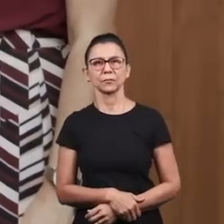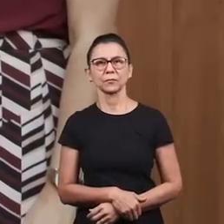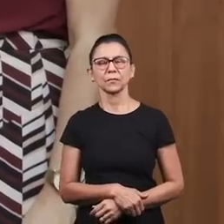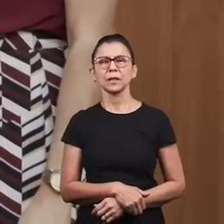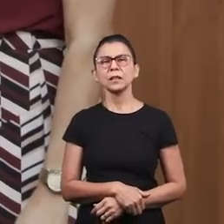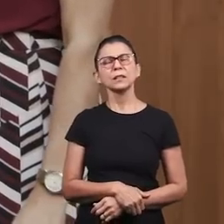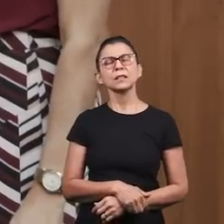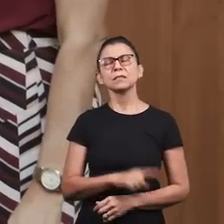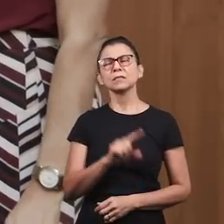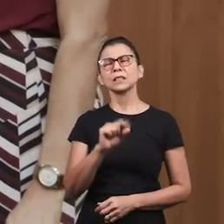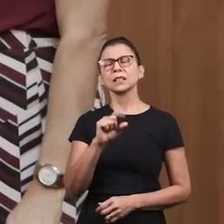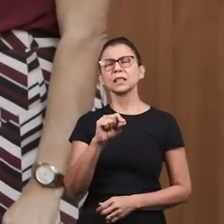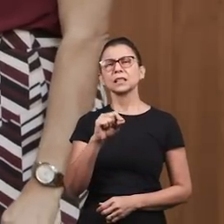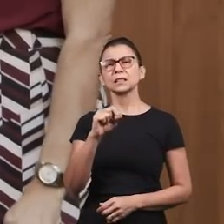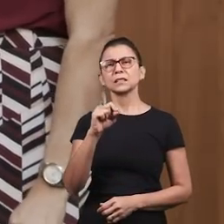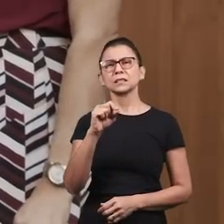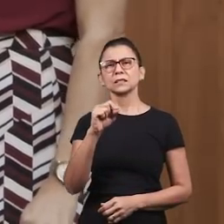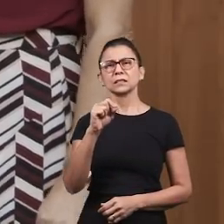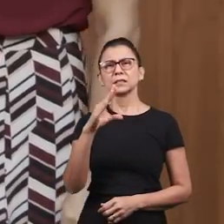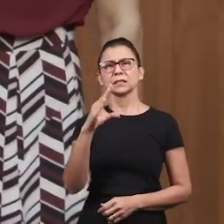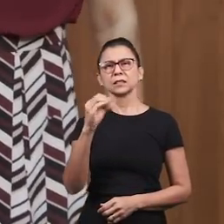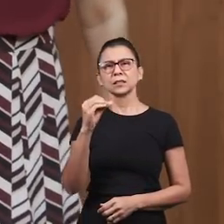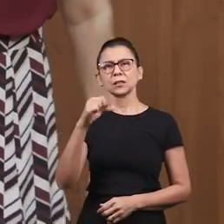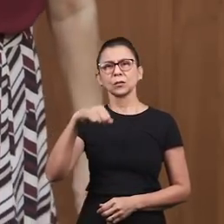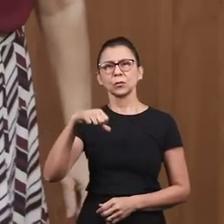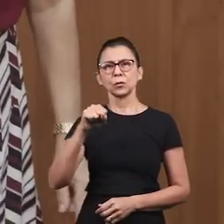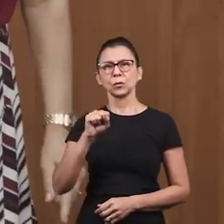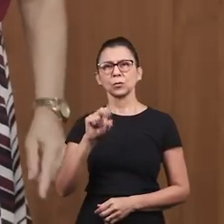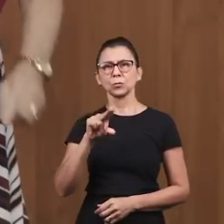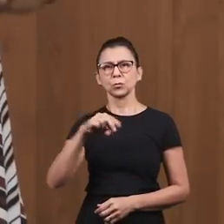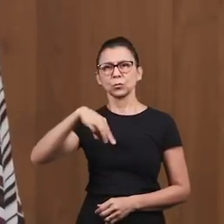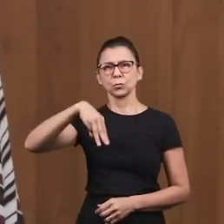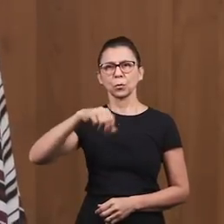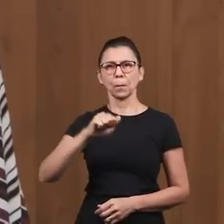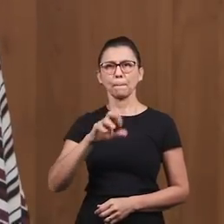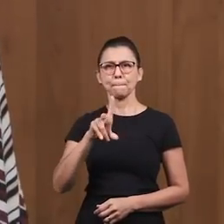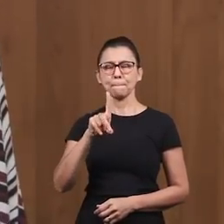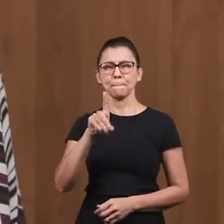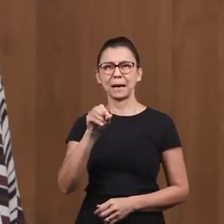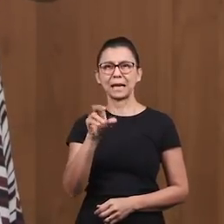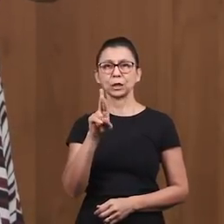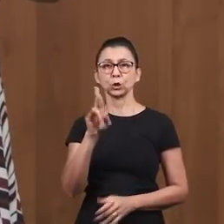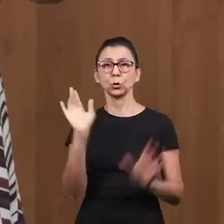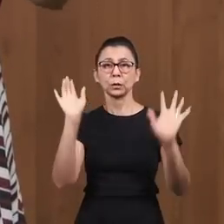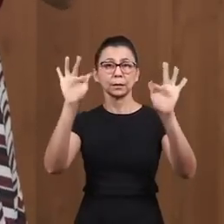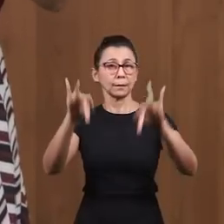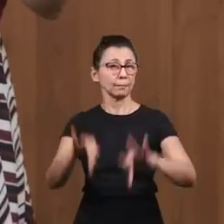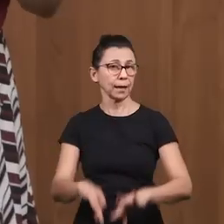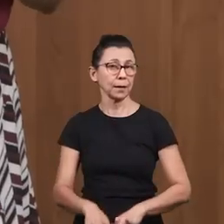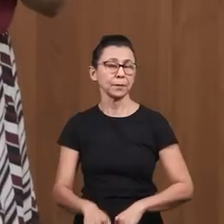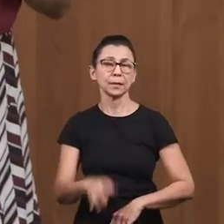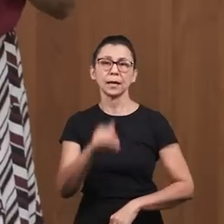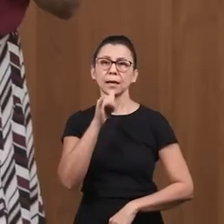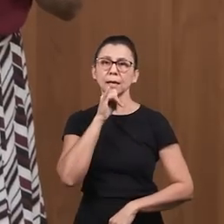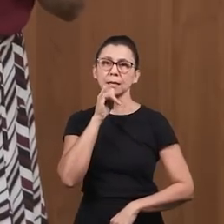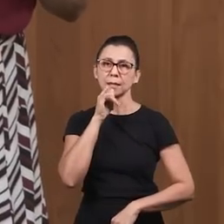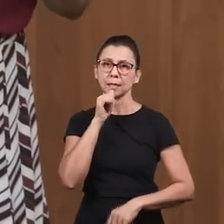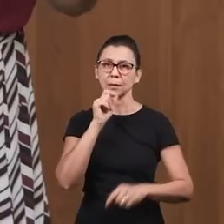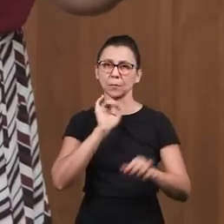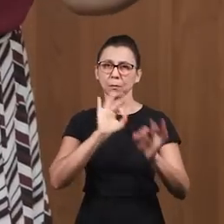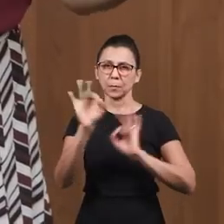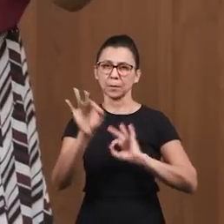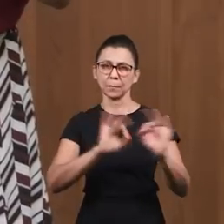que é consumador? Ah, consumador é aquele que termina. Eu fiz meu